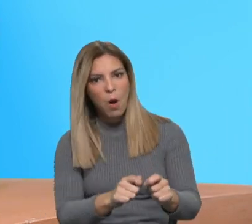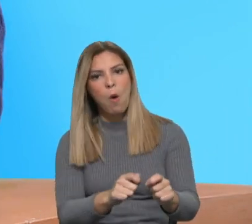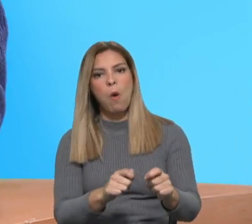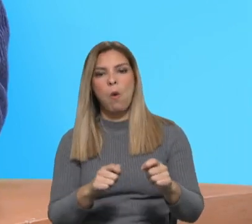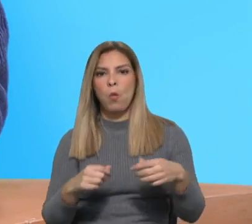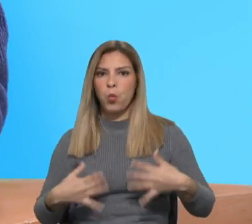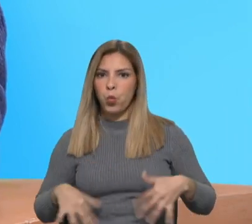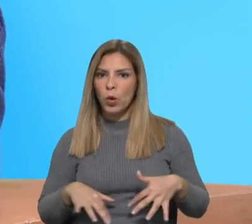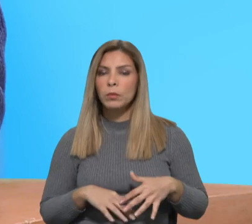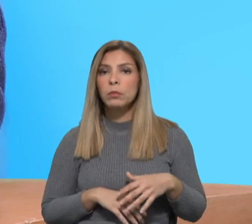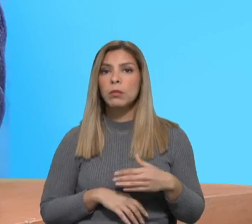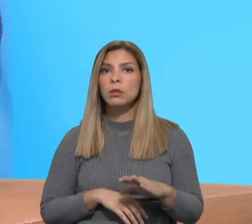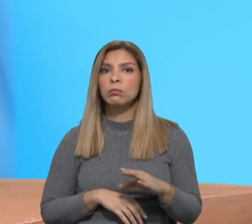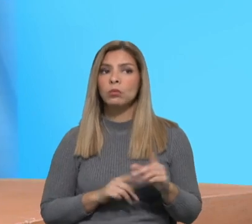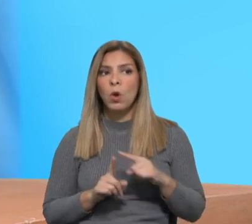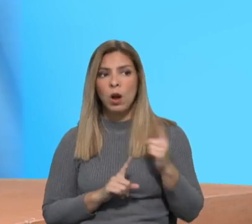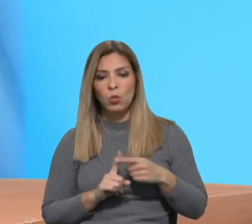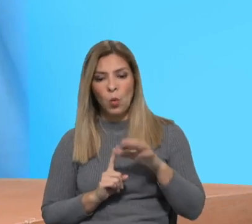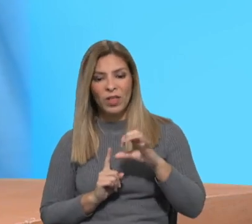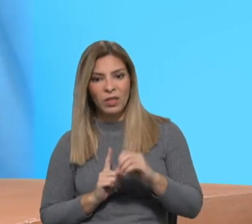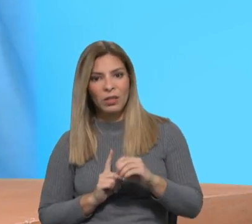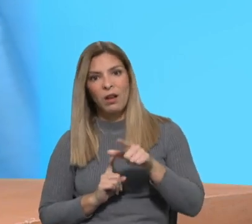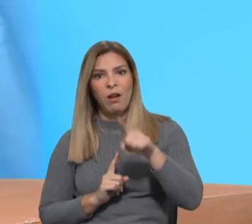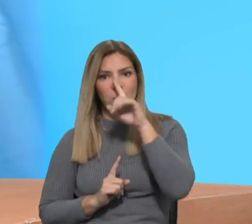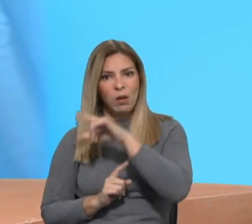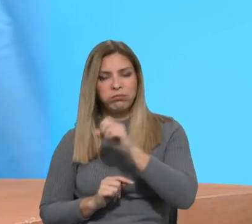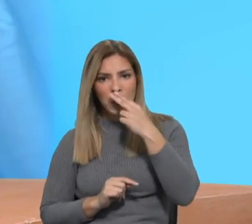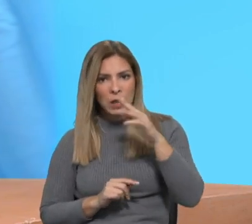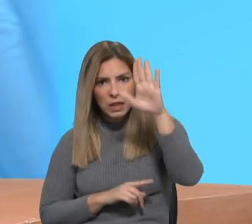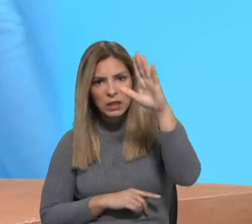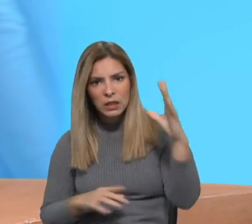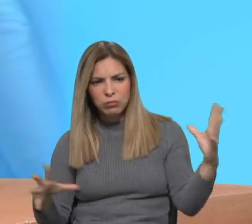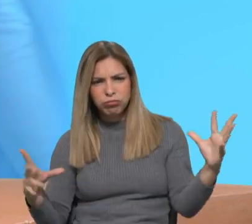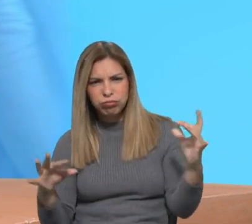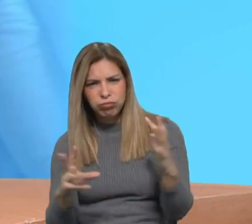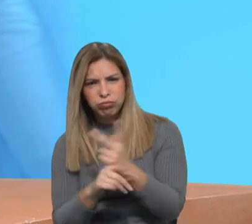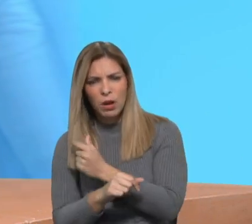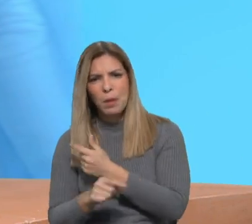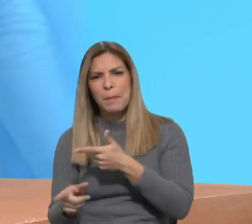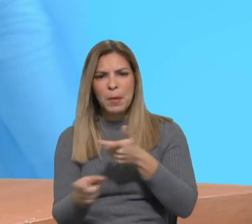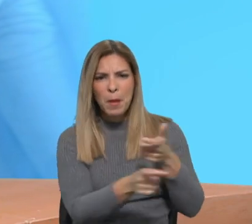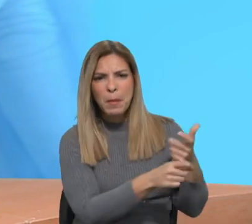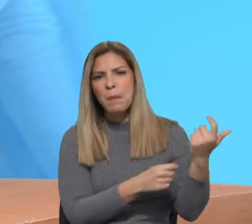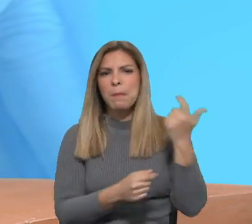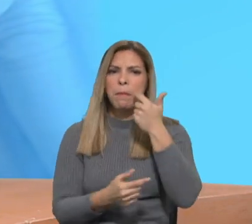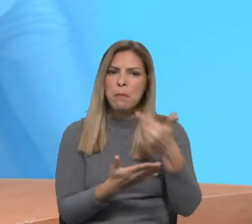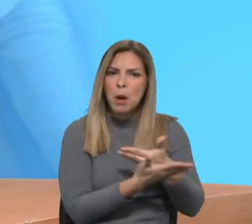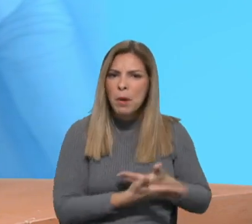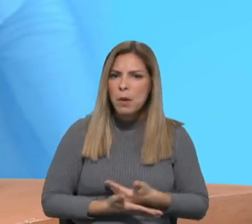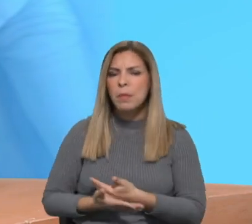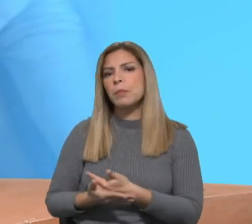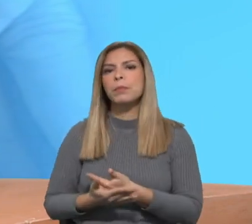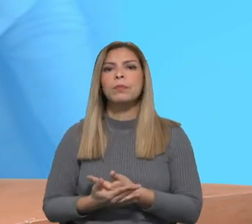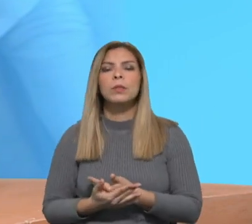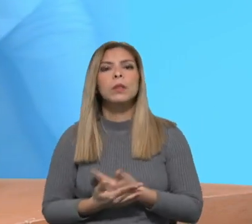infelizmente, nos 80 anos de Auschwitz também lembramos dos jornalistas que se opuseram ao regime nazi e pagaram com a sua própria vida essa oposição. Portanto,